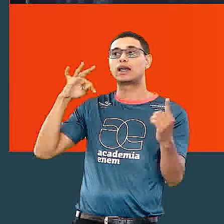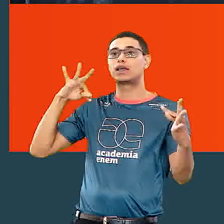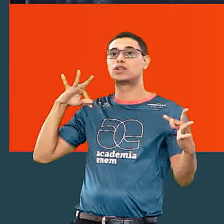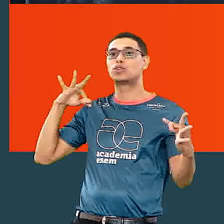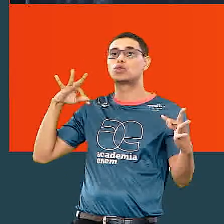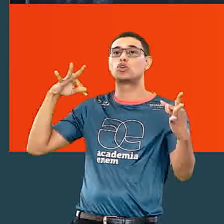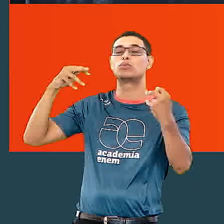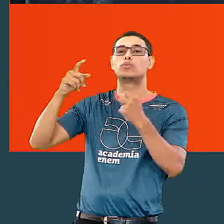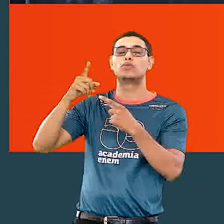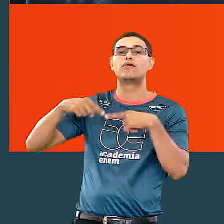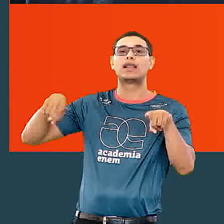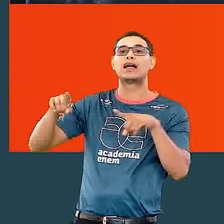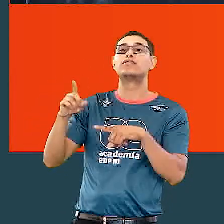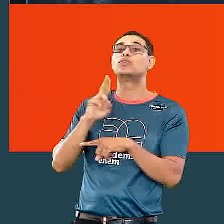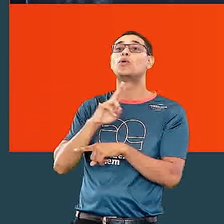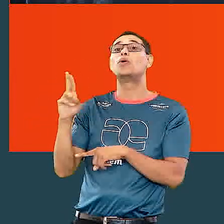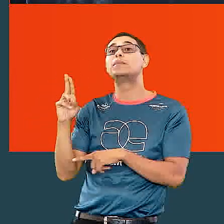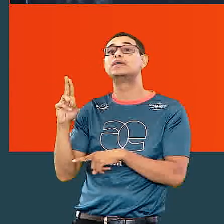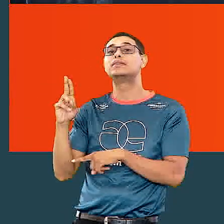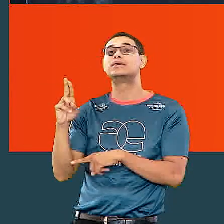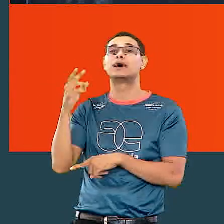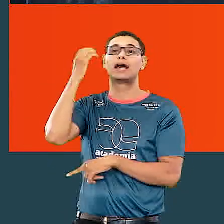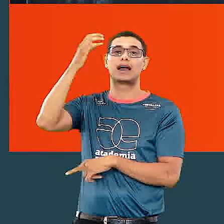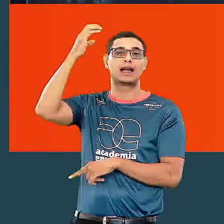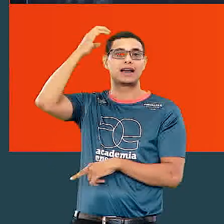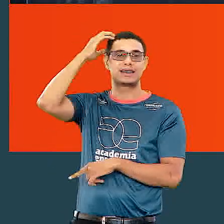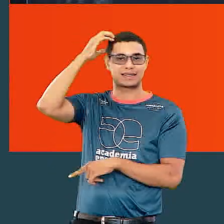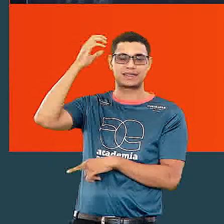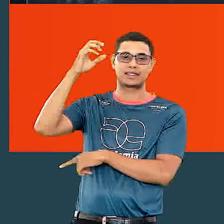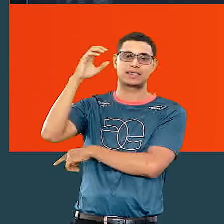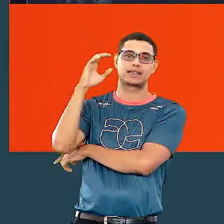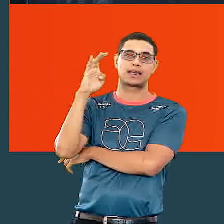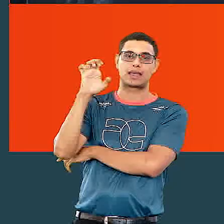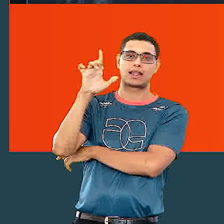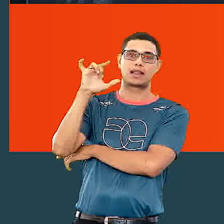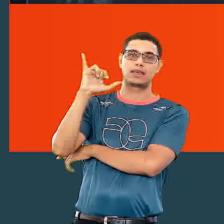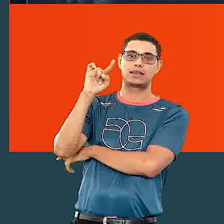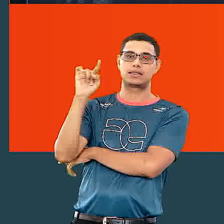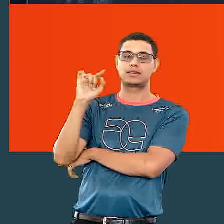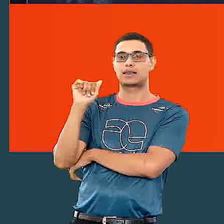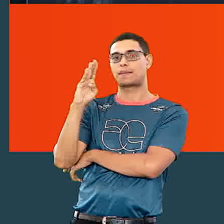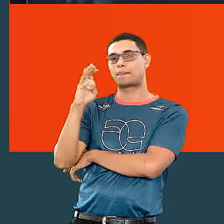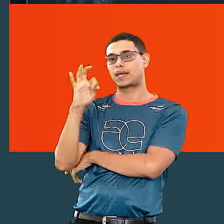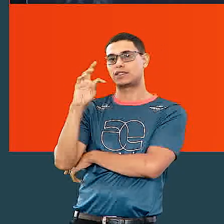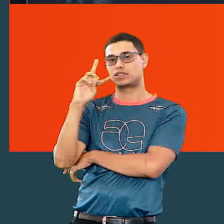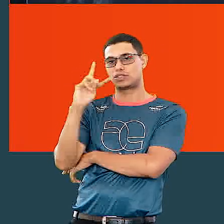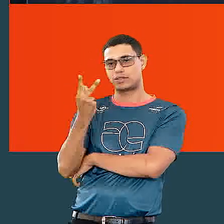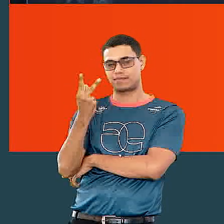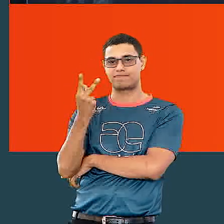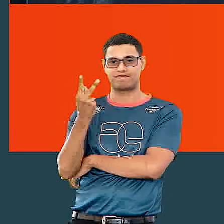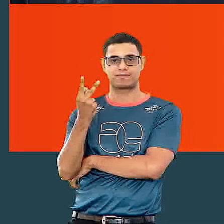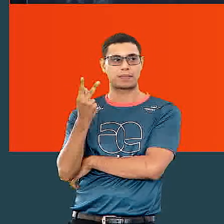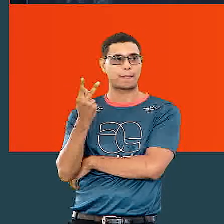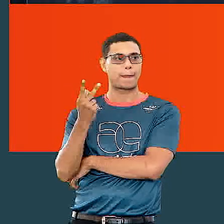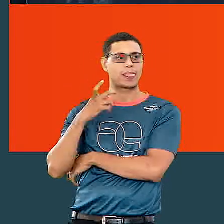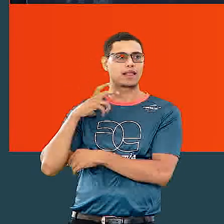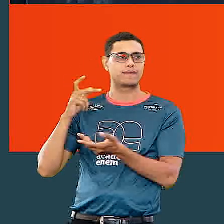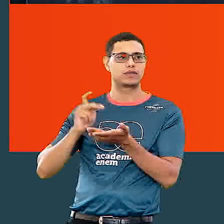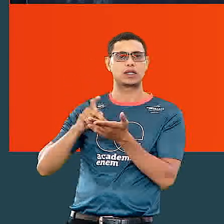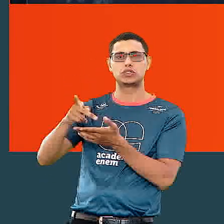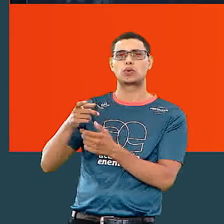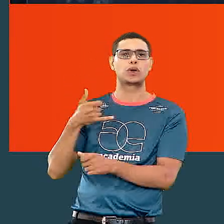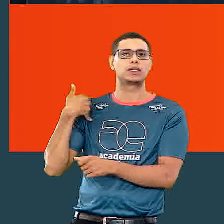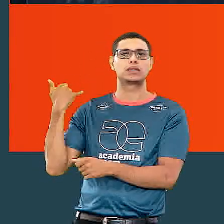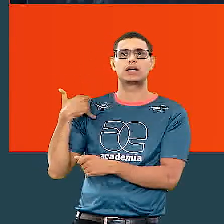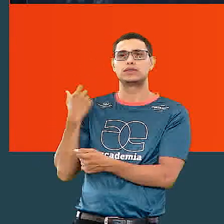ia morrer. Aí papocou, a Bebete. Tu lembra da Bebete? Uma vez me perguntaram: Isaac, essa Elizabeth tem quantos